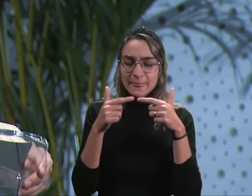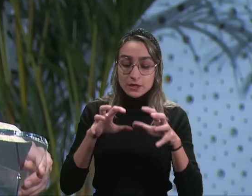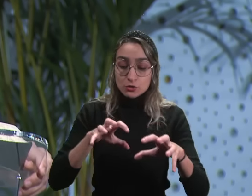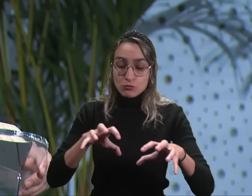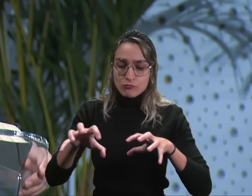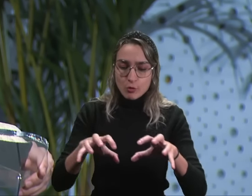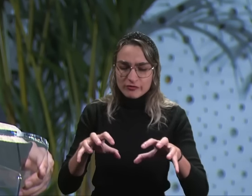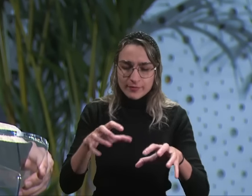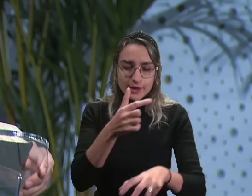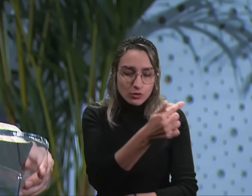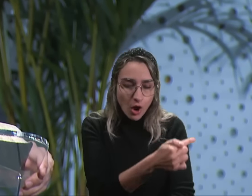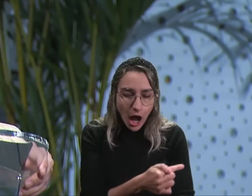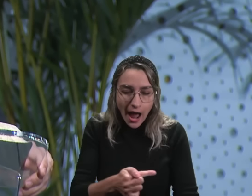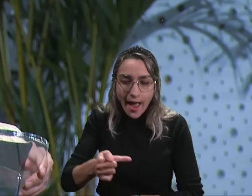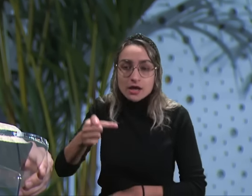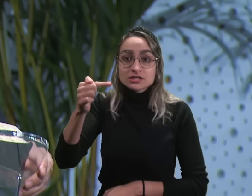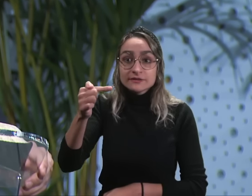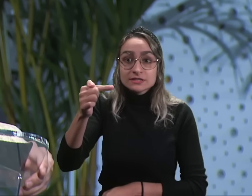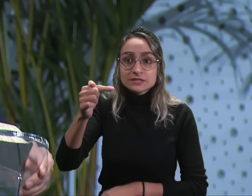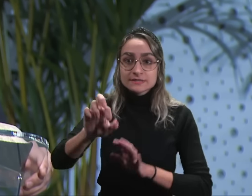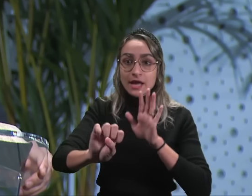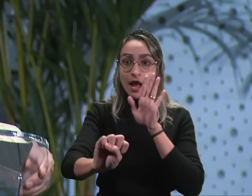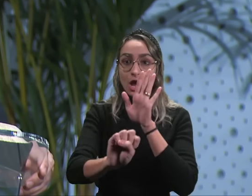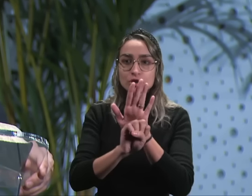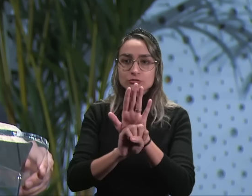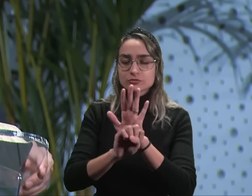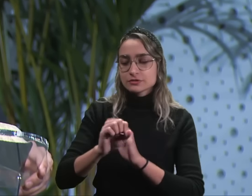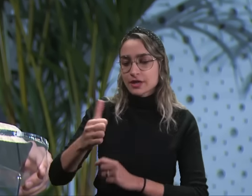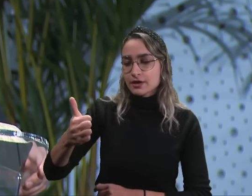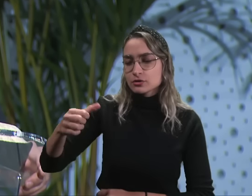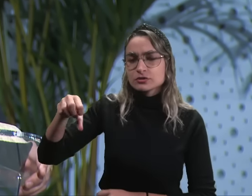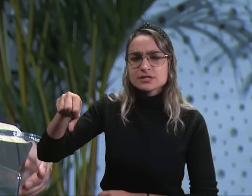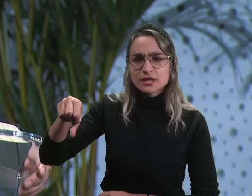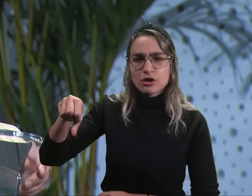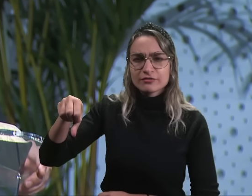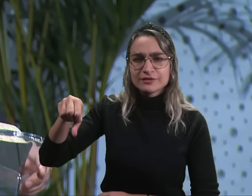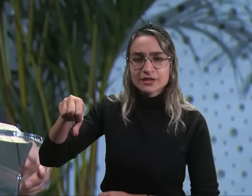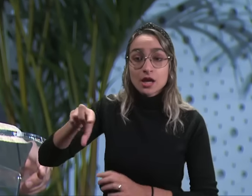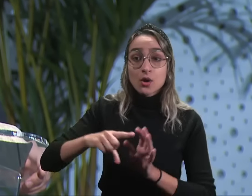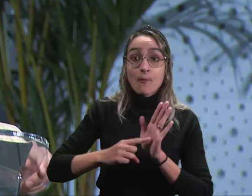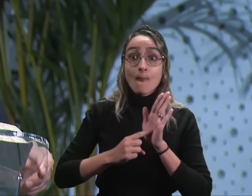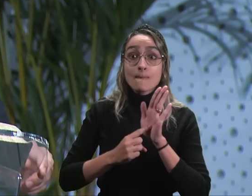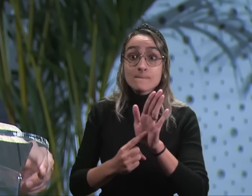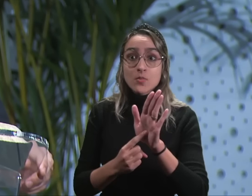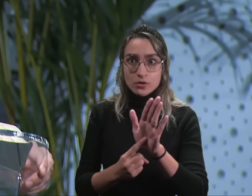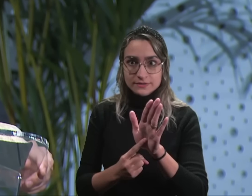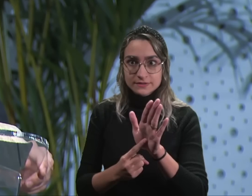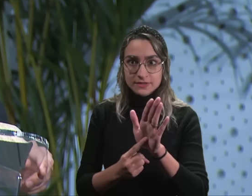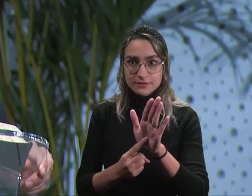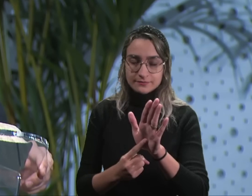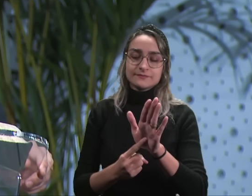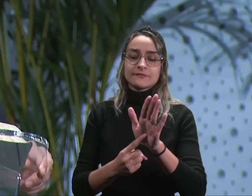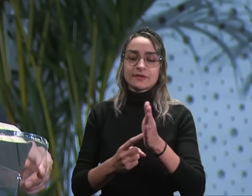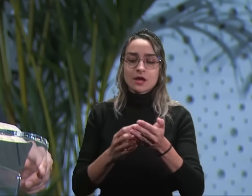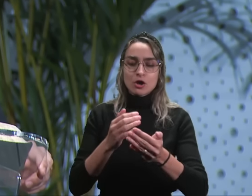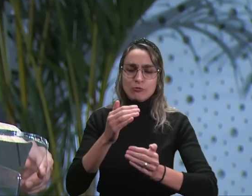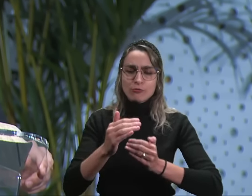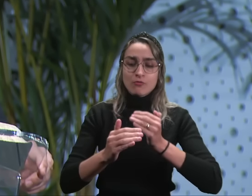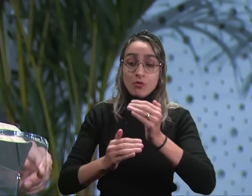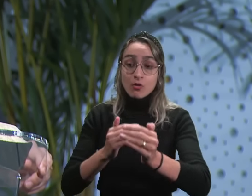X é uma renovação e uma continuação do movimento da